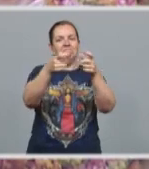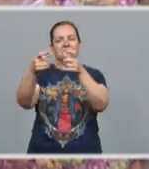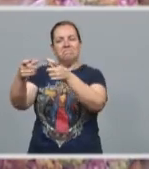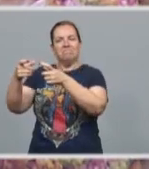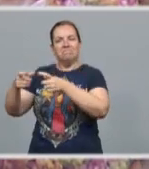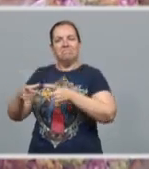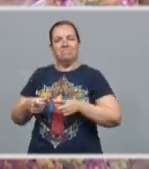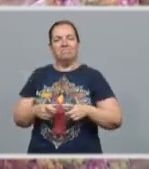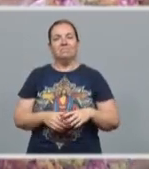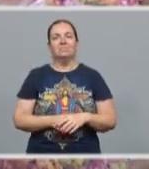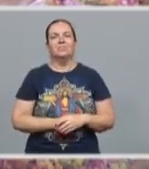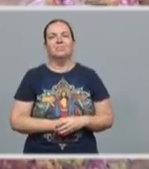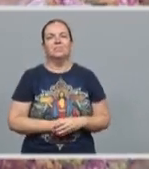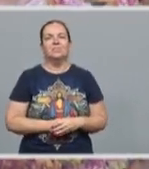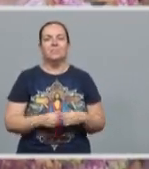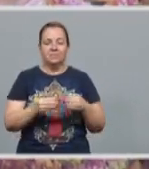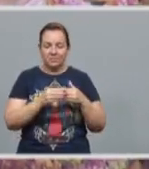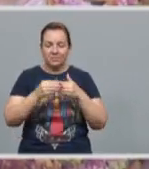amor,